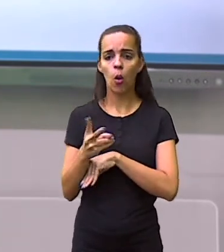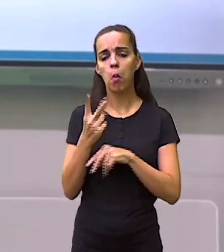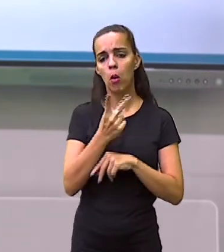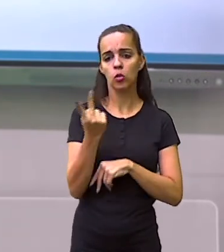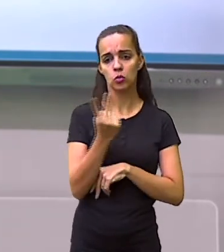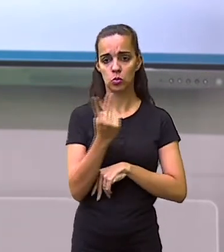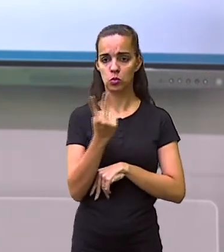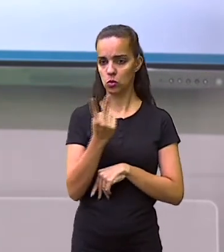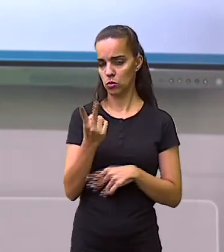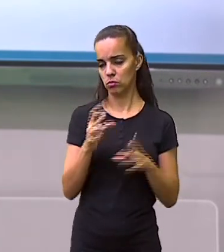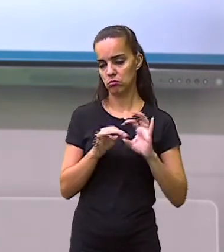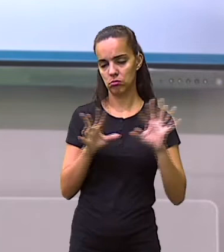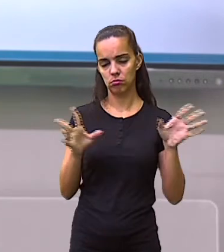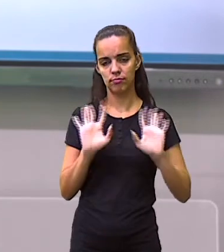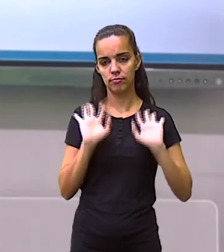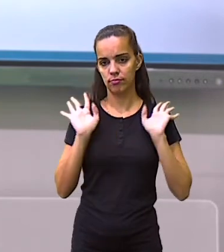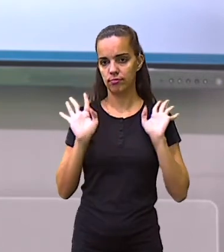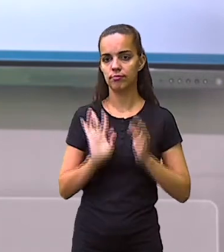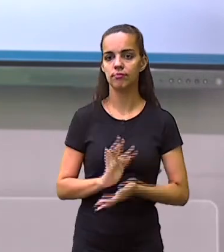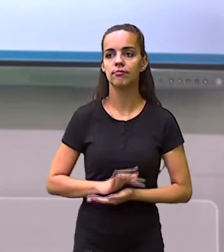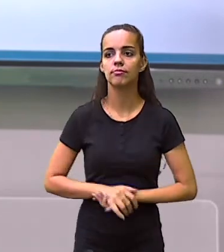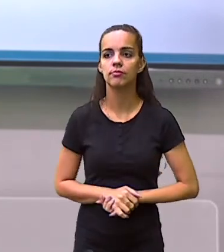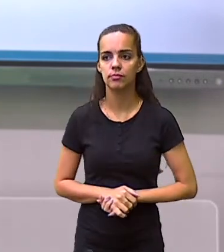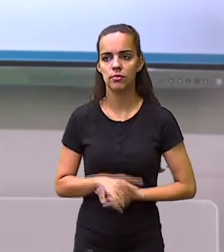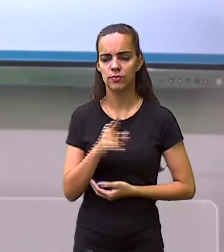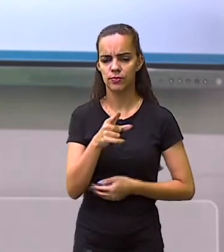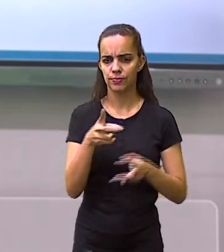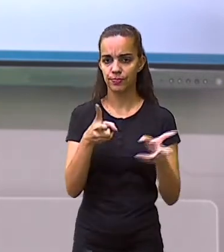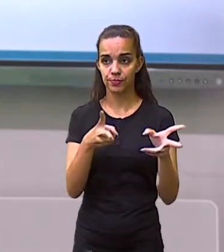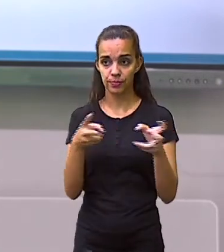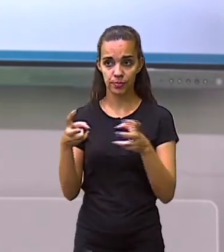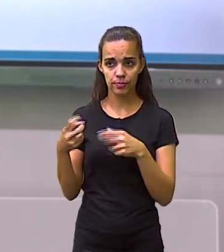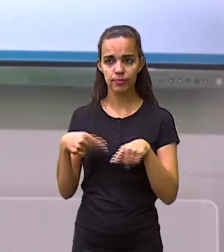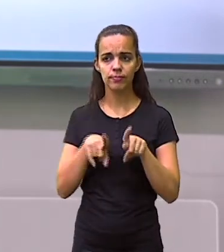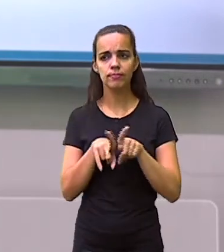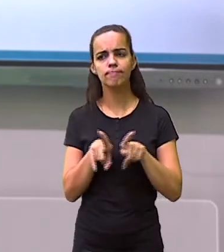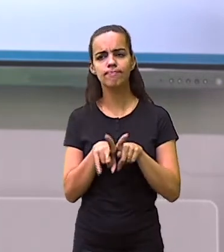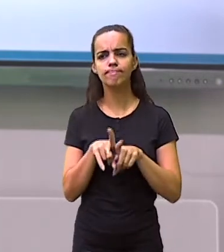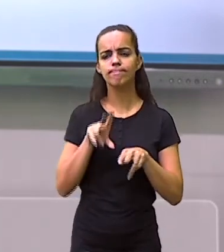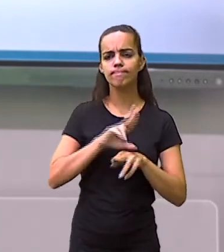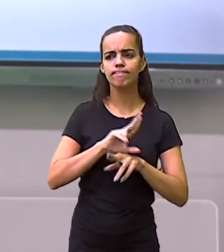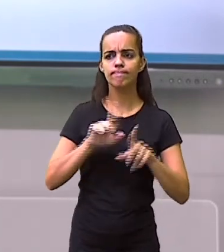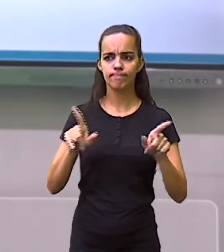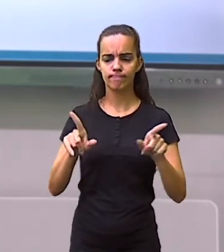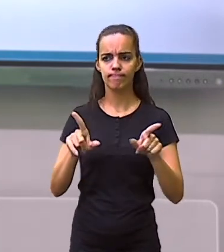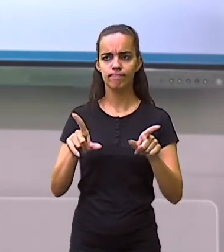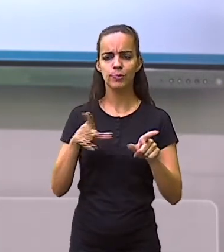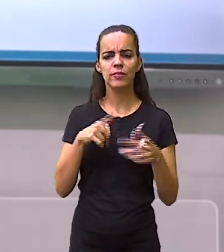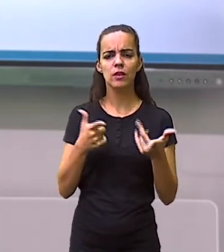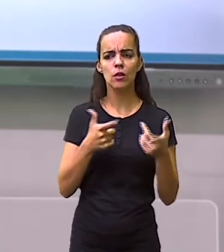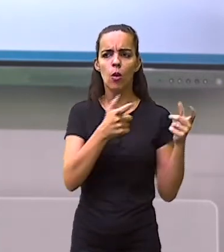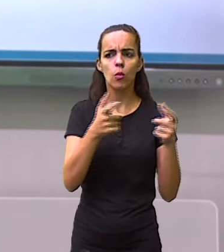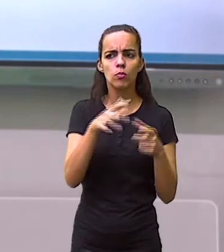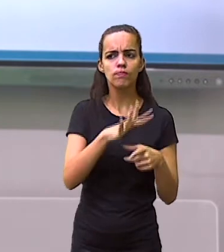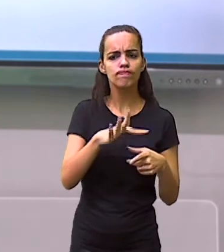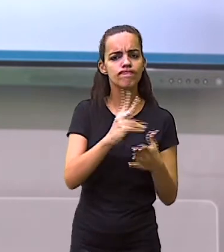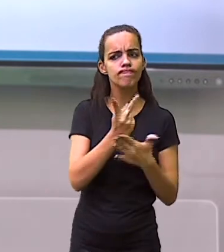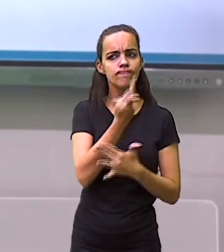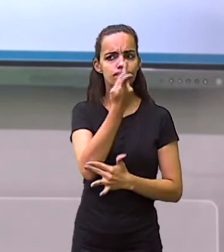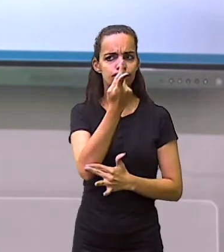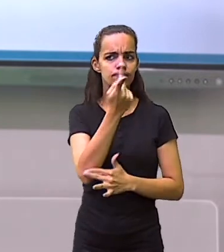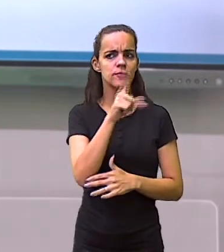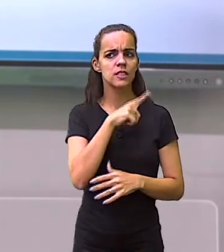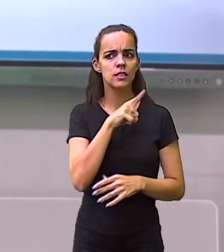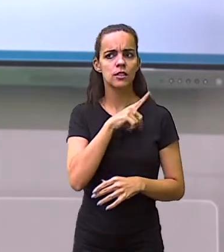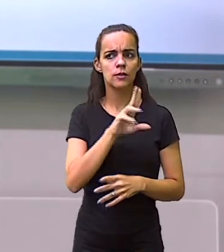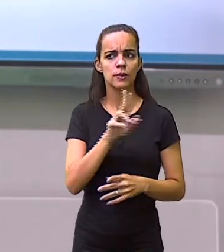os períodos do dia. Vamos perceber também diferentes situações que envolvem o que